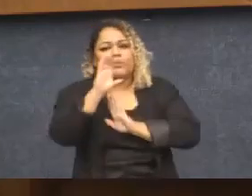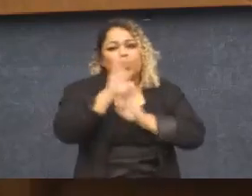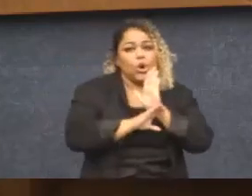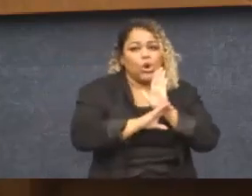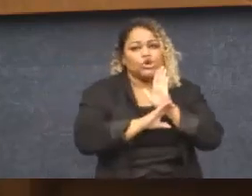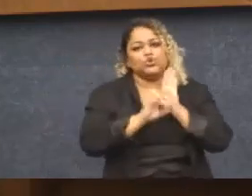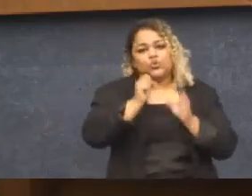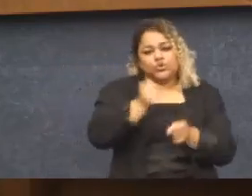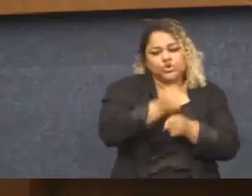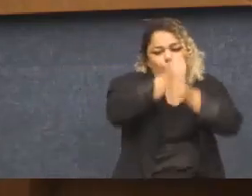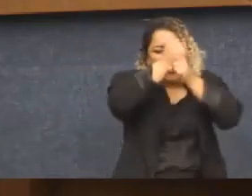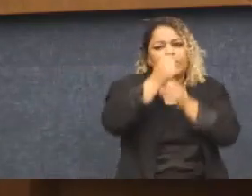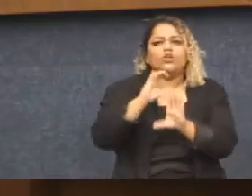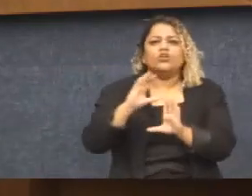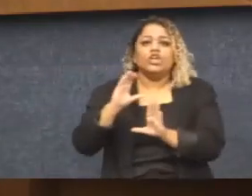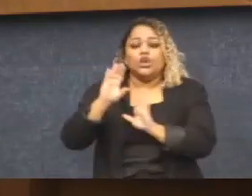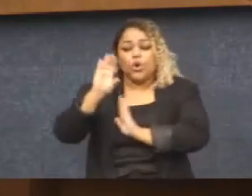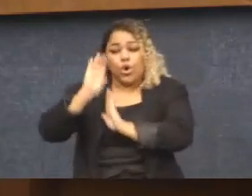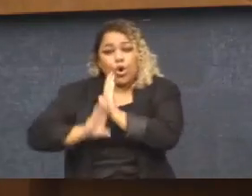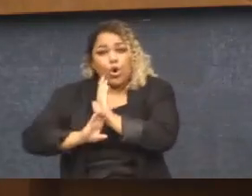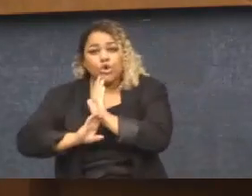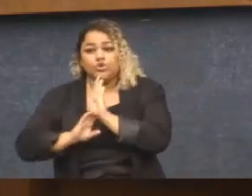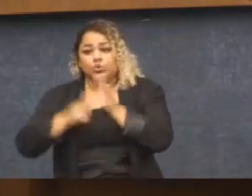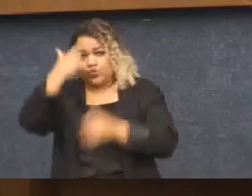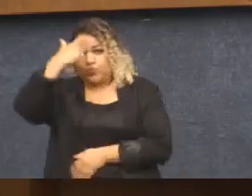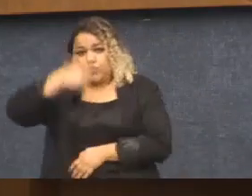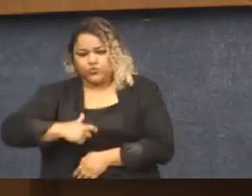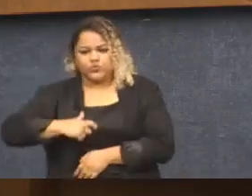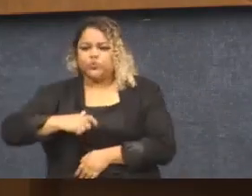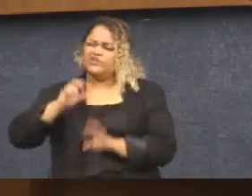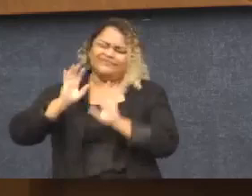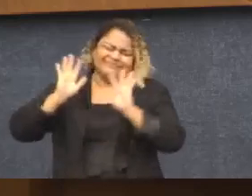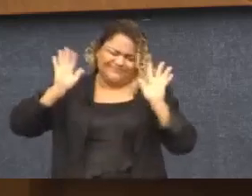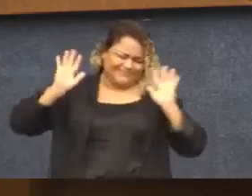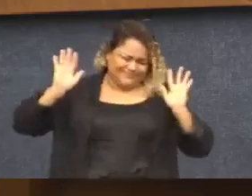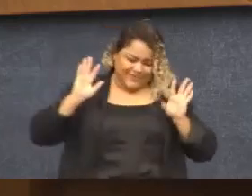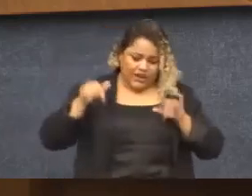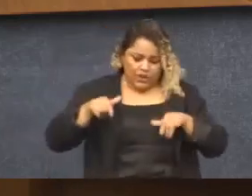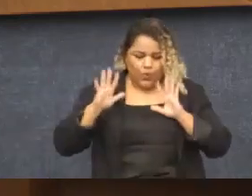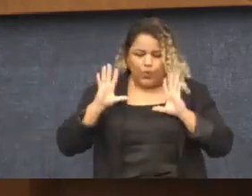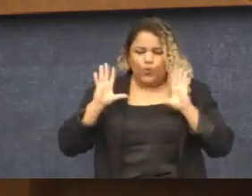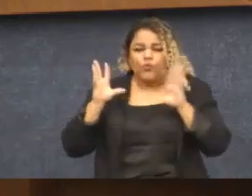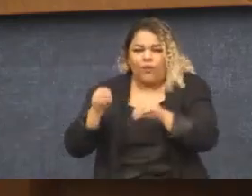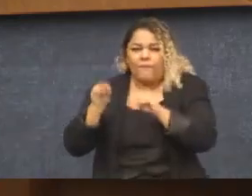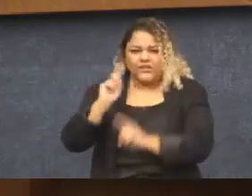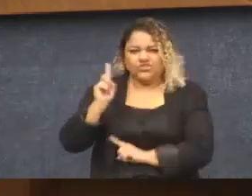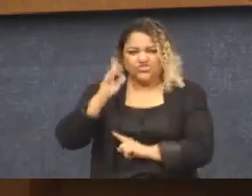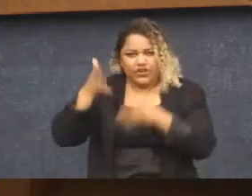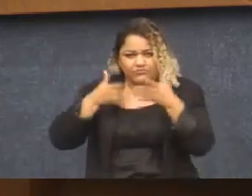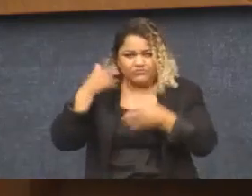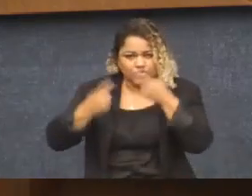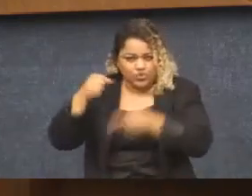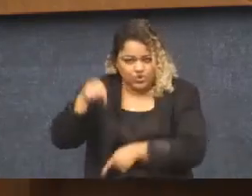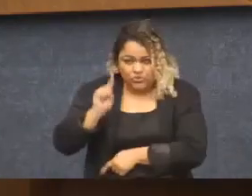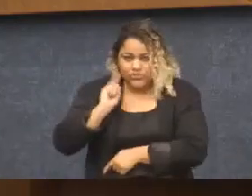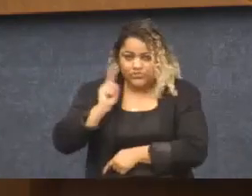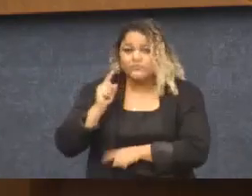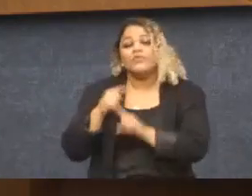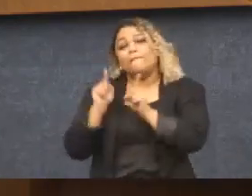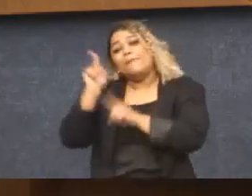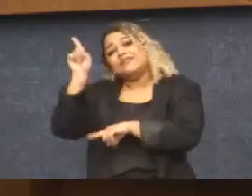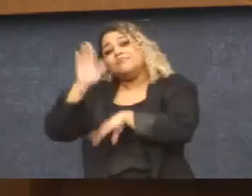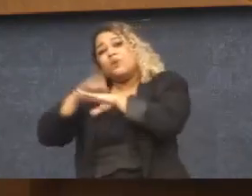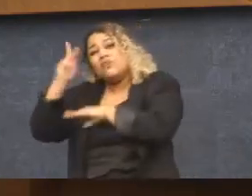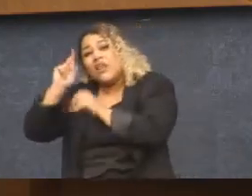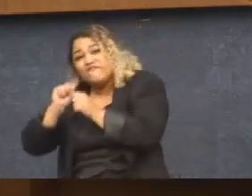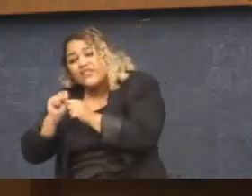de Posturas. Mas eu quero dizer que o que ela vem fazendo hoje para implementar essa legislação está ineficiente. E aí a gente